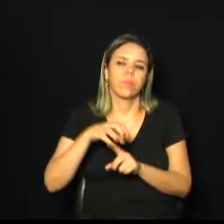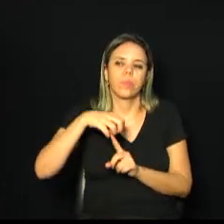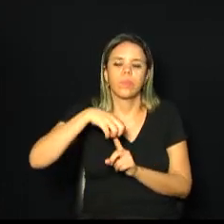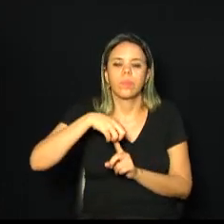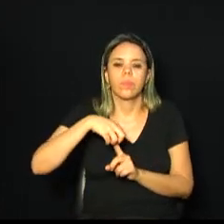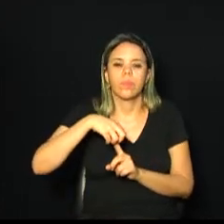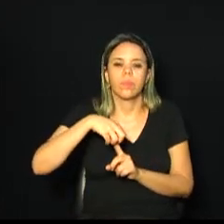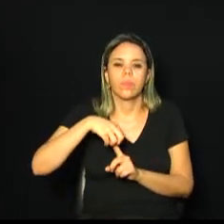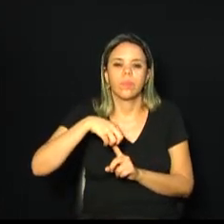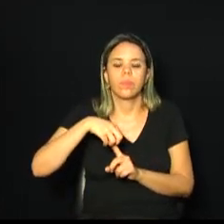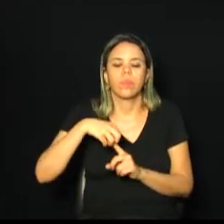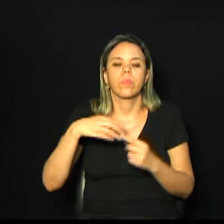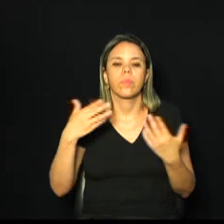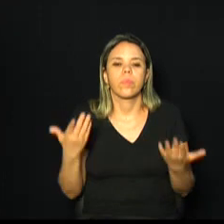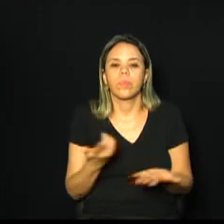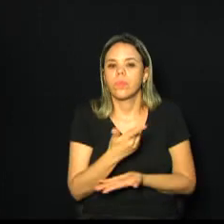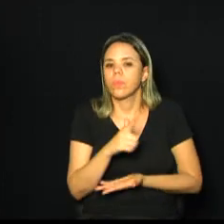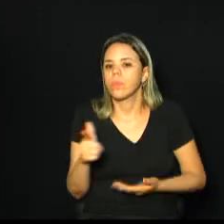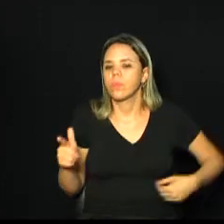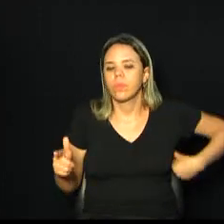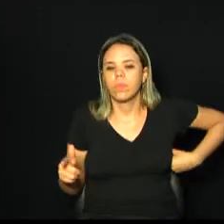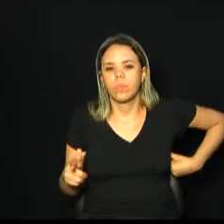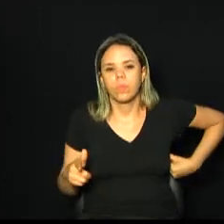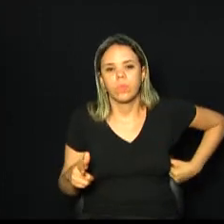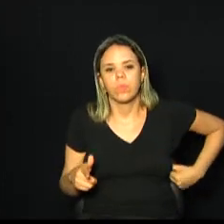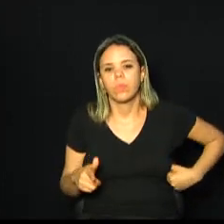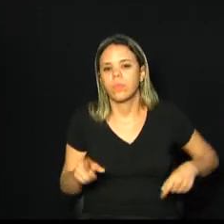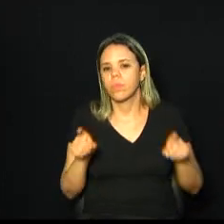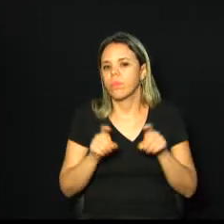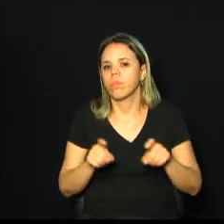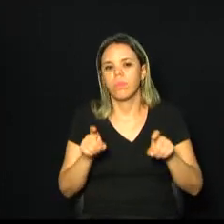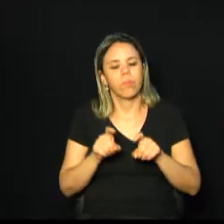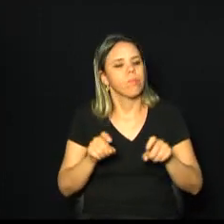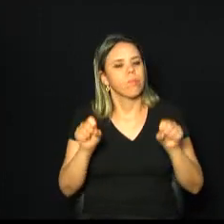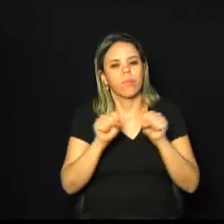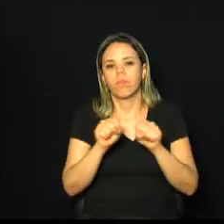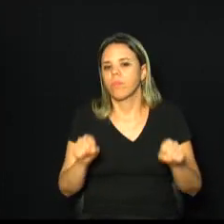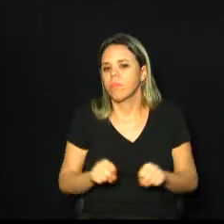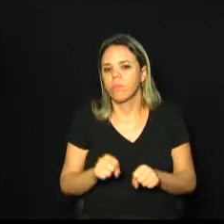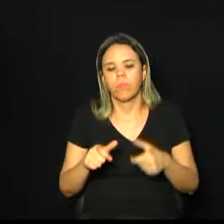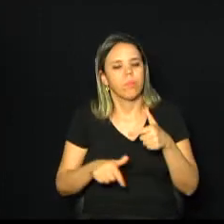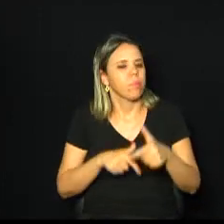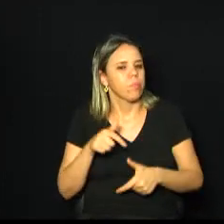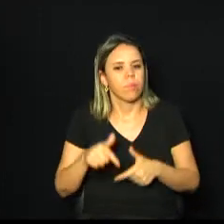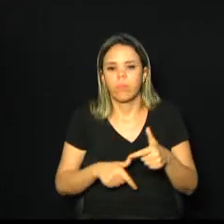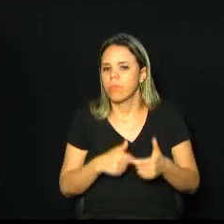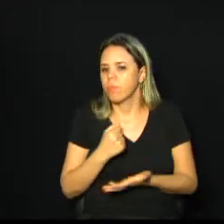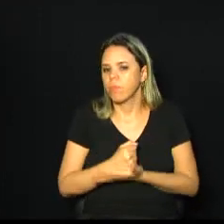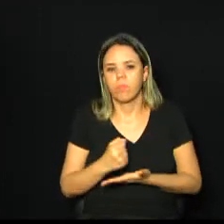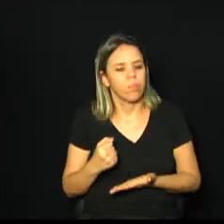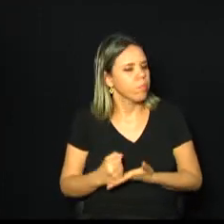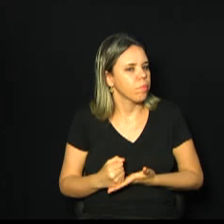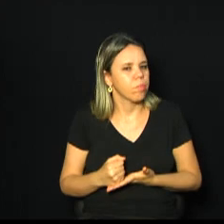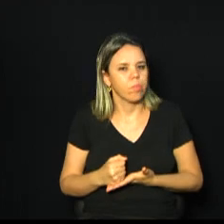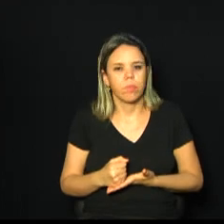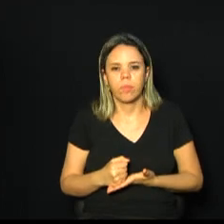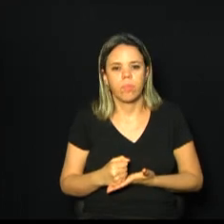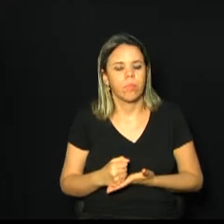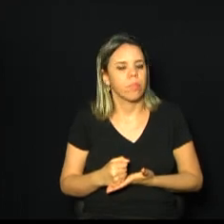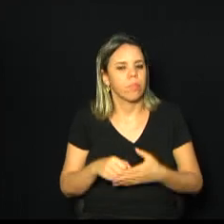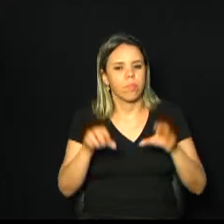Então, o seu camelô, ele não tem um servidor, ele não tem estações de trabalho, ele não contratou dados na